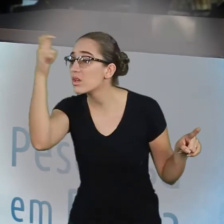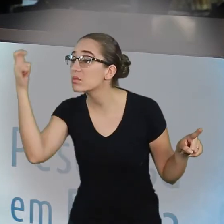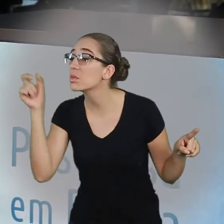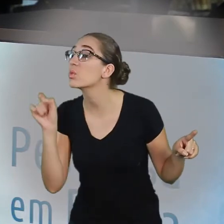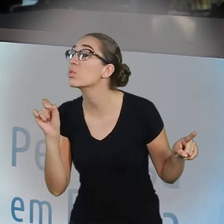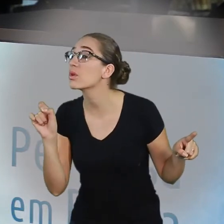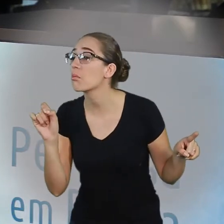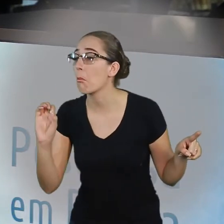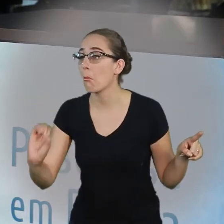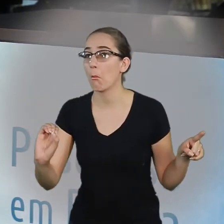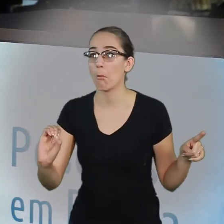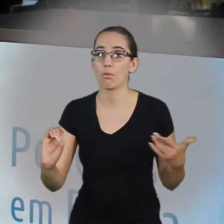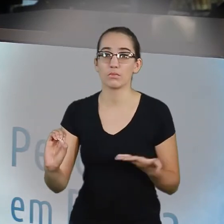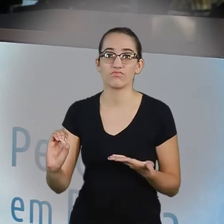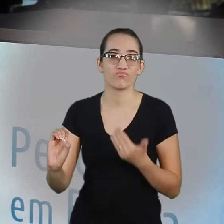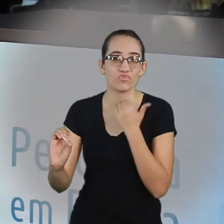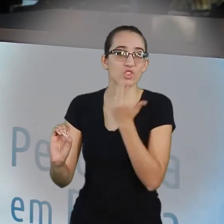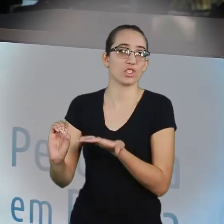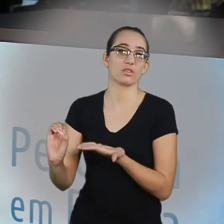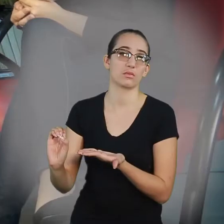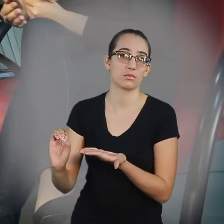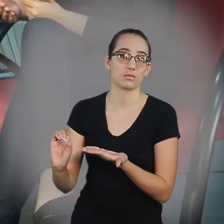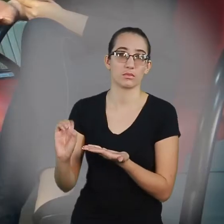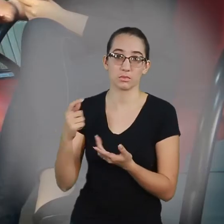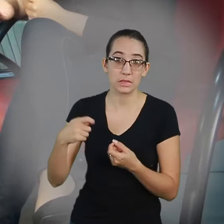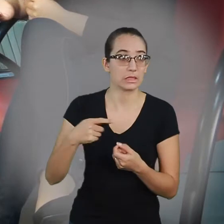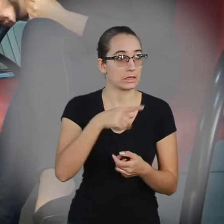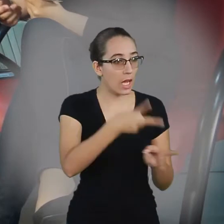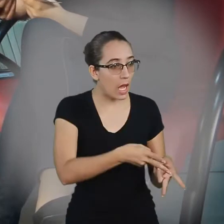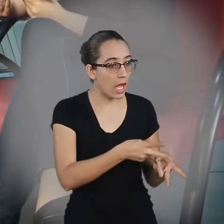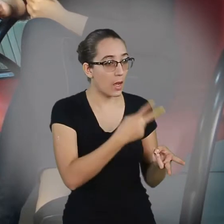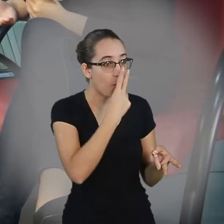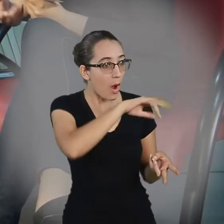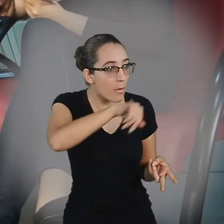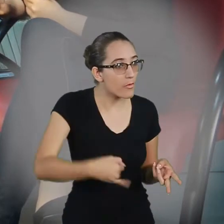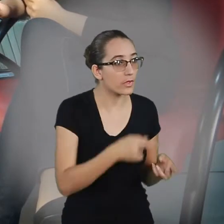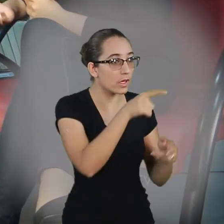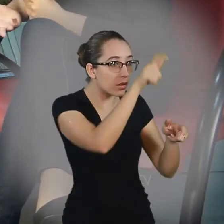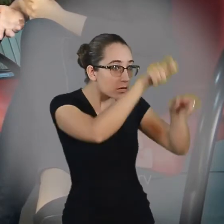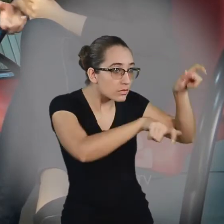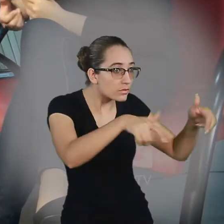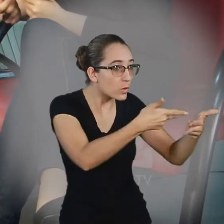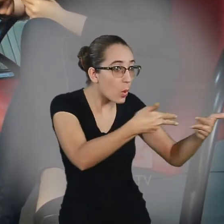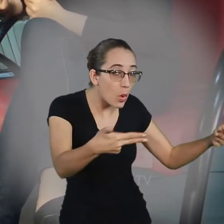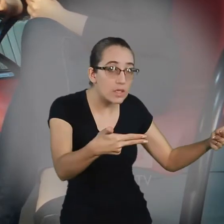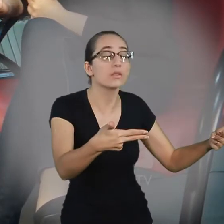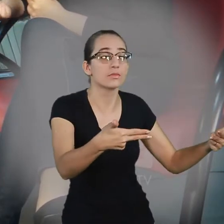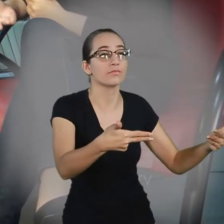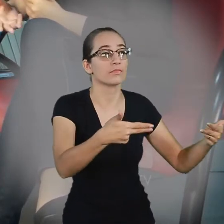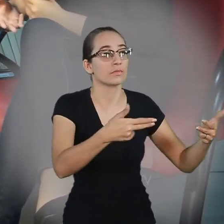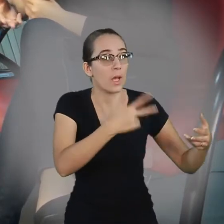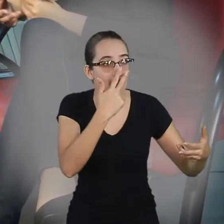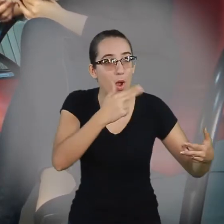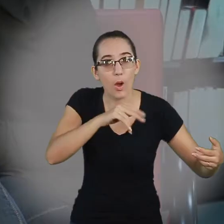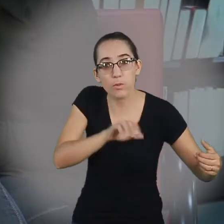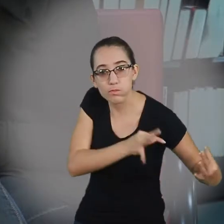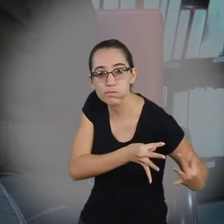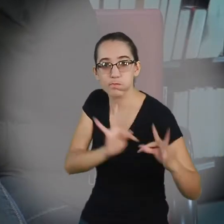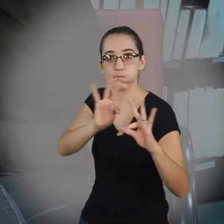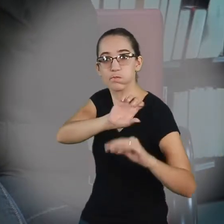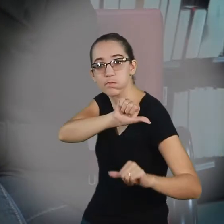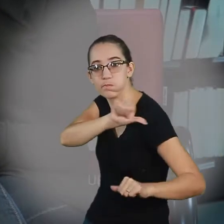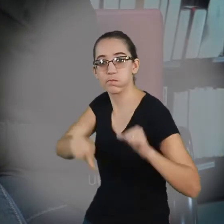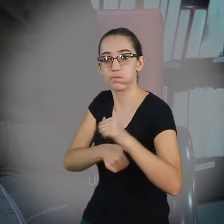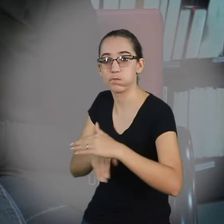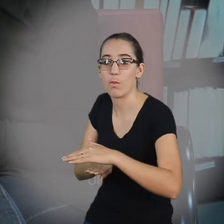riquezas em produtos altamente sofisticados. E dentro desse poder, então, desse assunto do poder da universidade de formação de pessoas, o senhor poderia